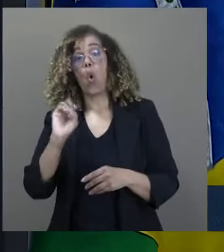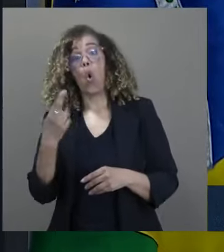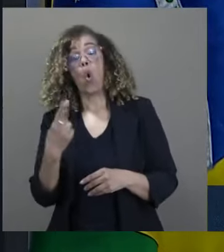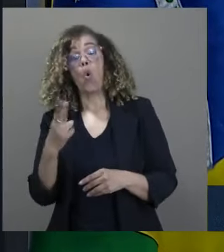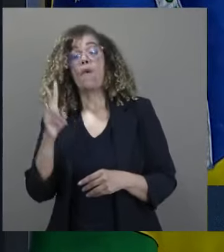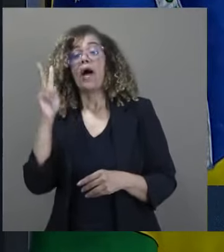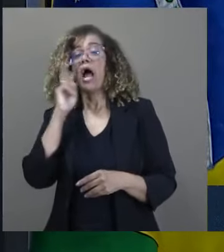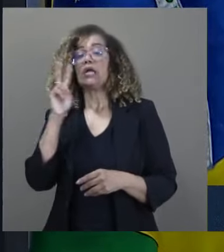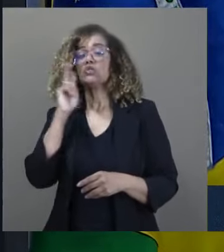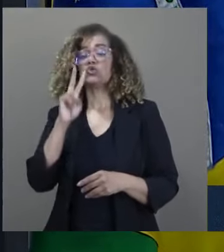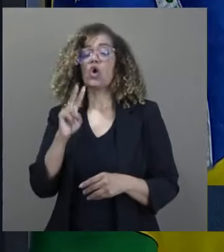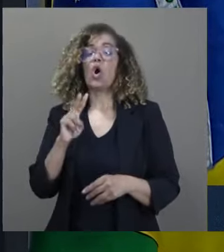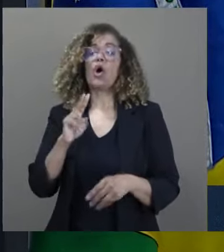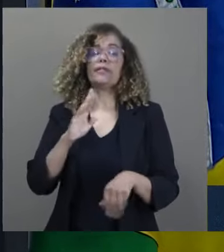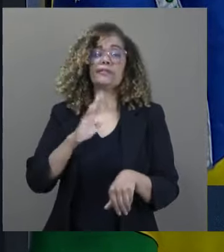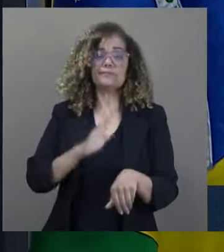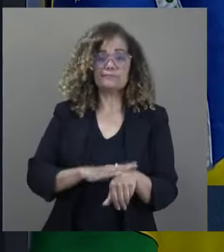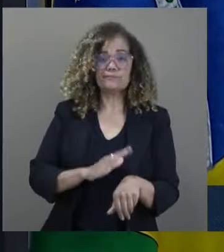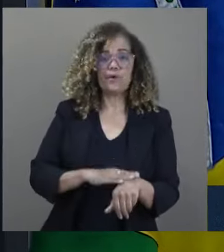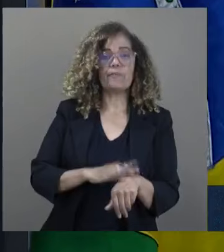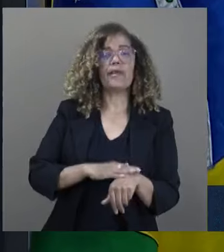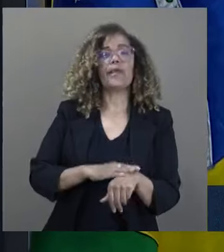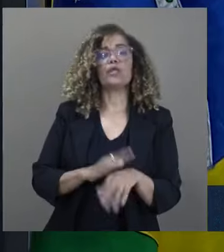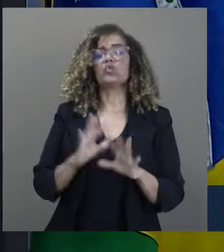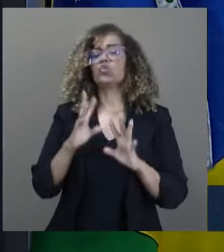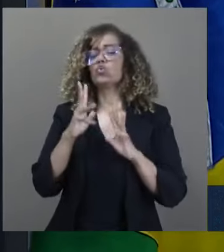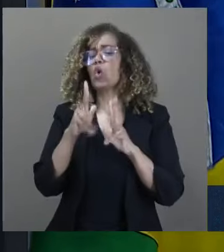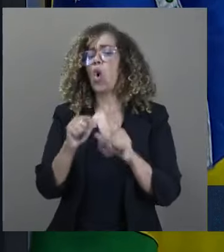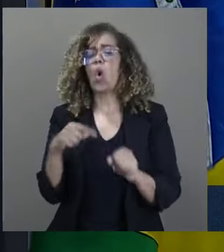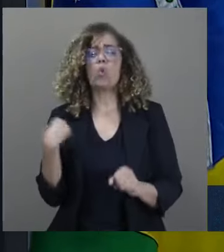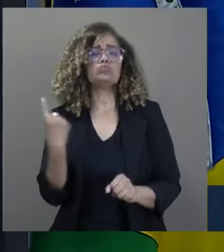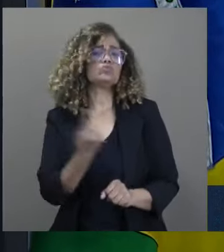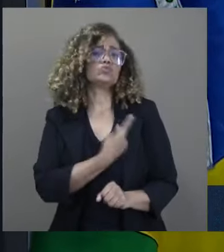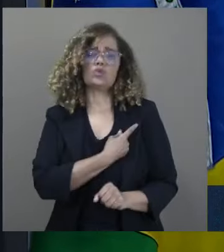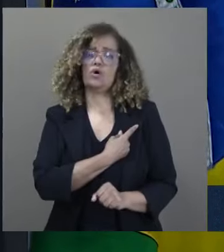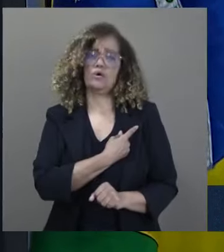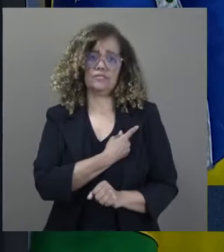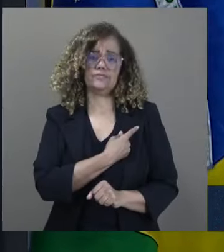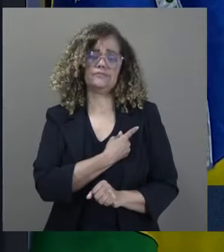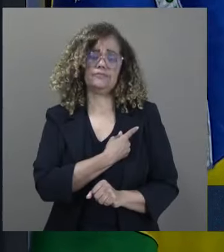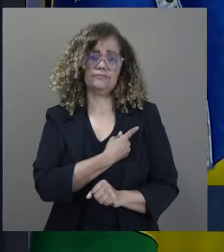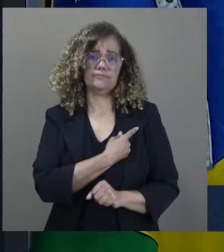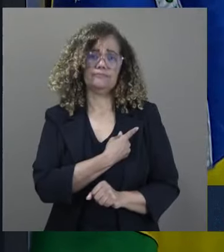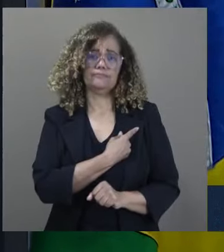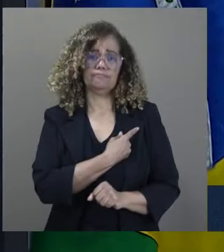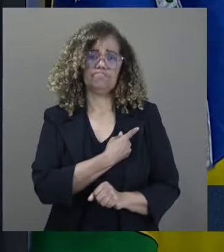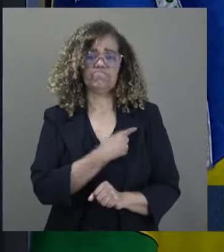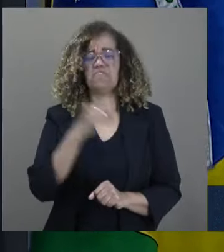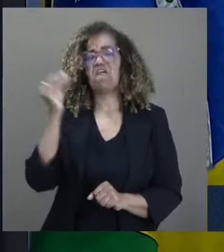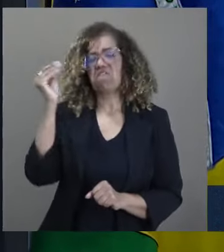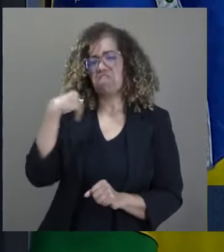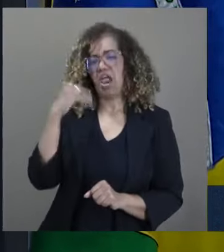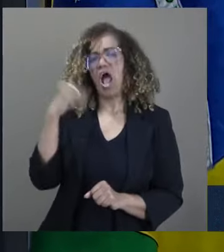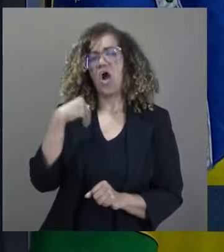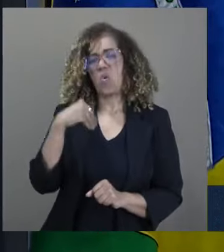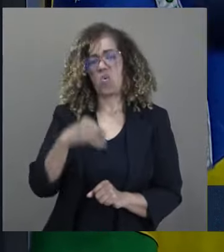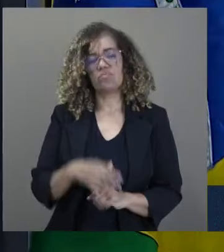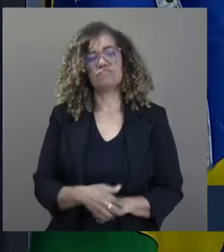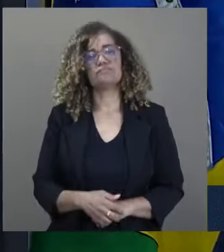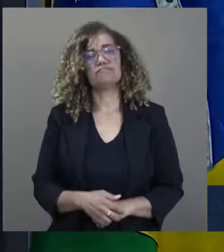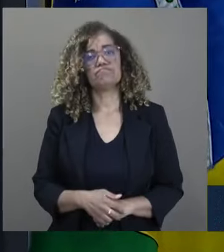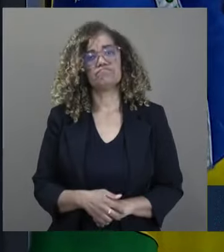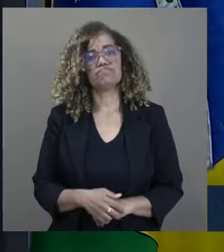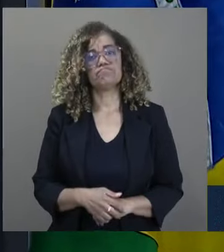nesse momento, todos nós, como fracos, que